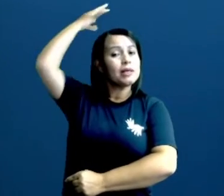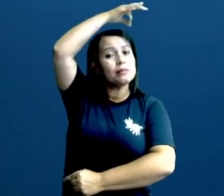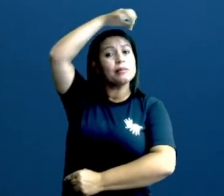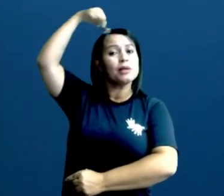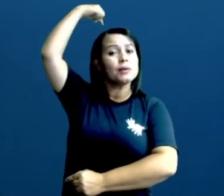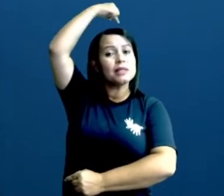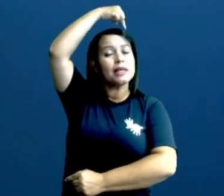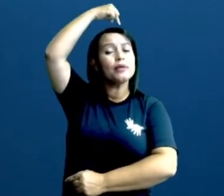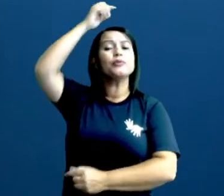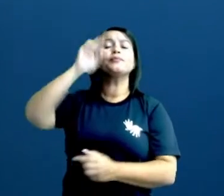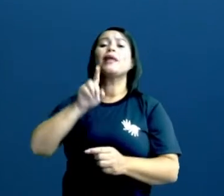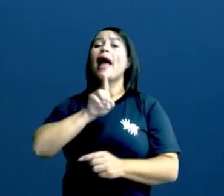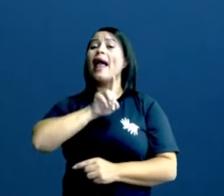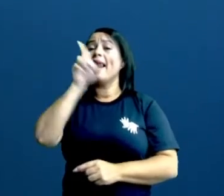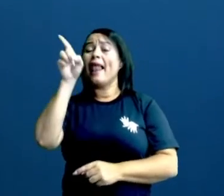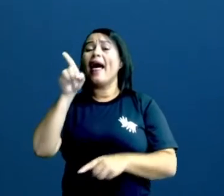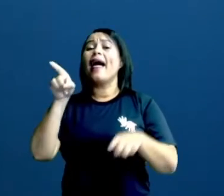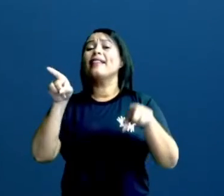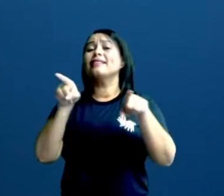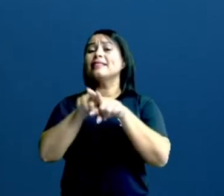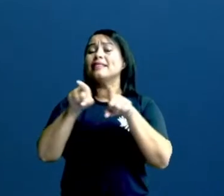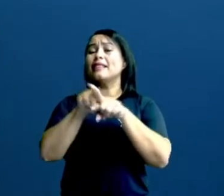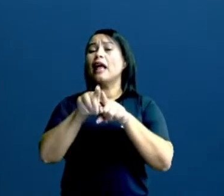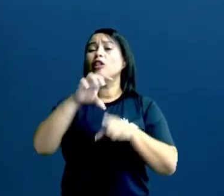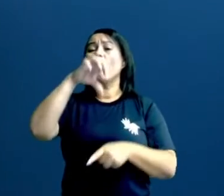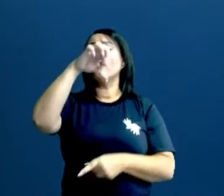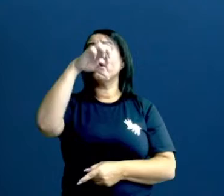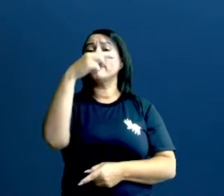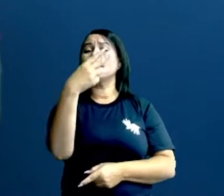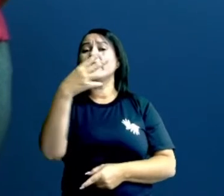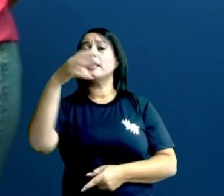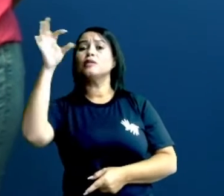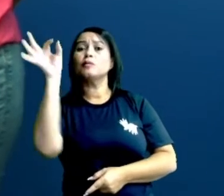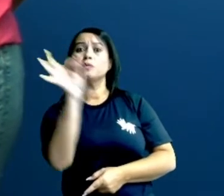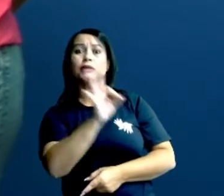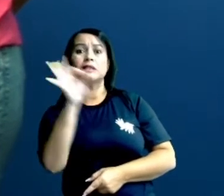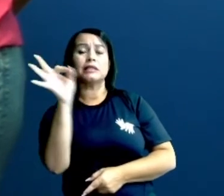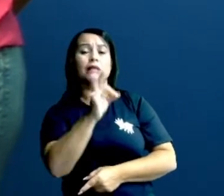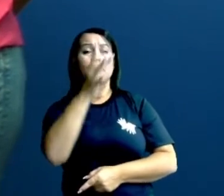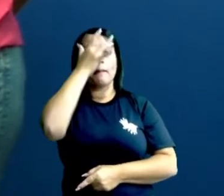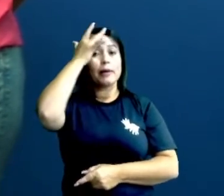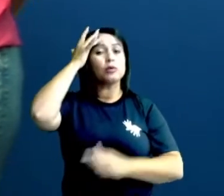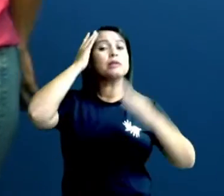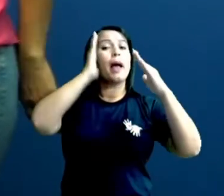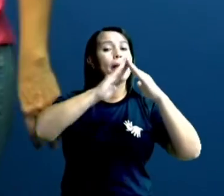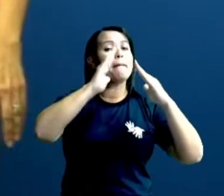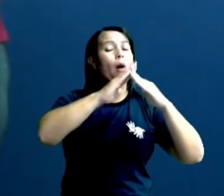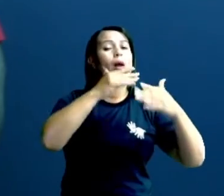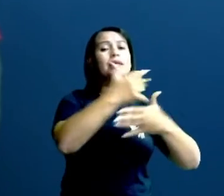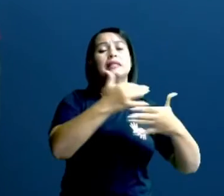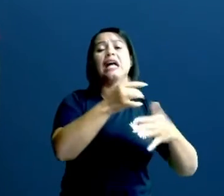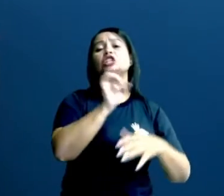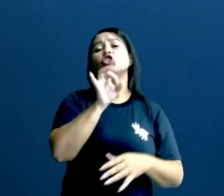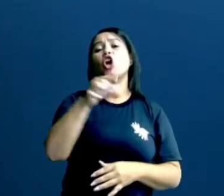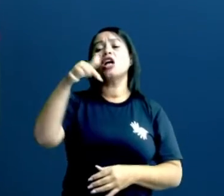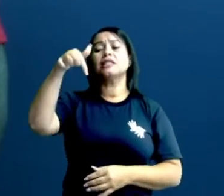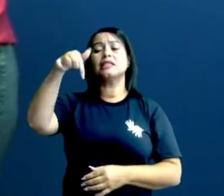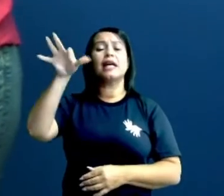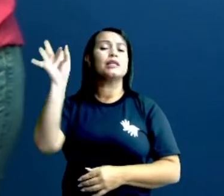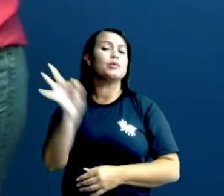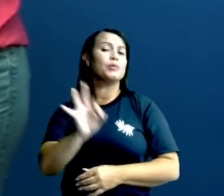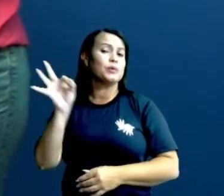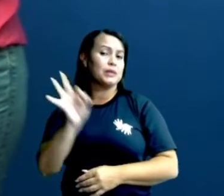Santo. E lá, 93% de pessoas moram nas cidades. Apenas 7%